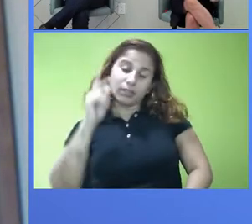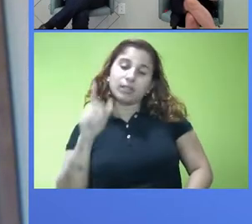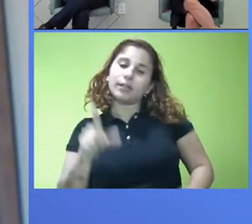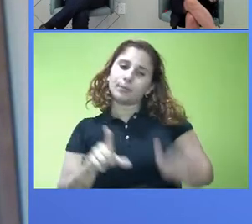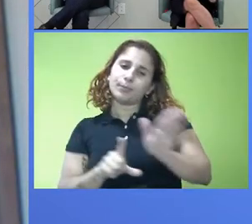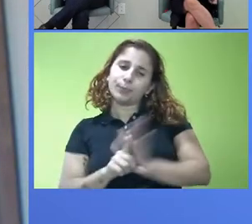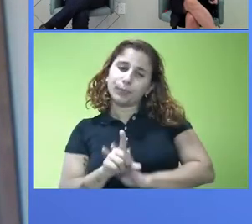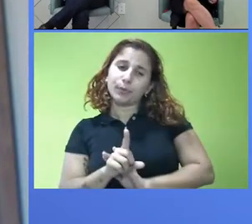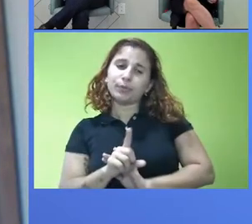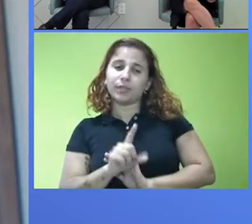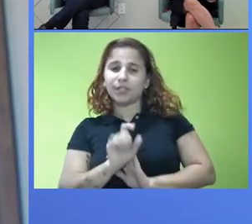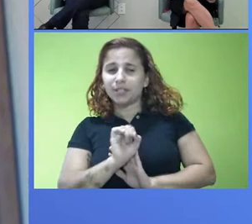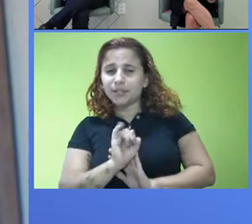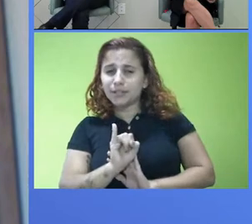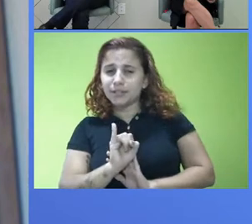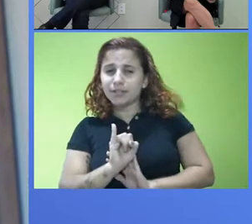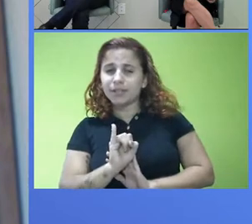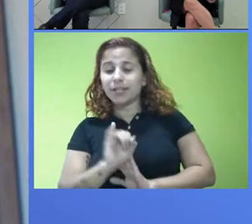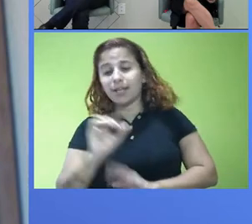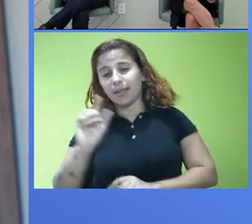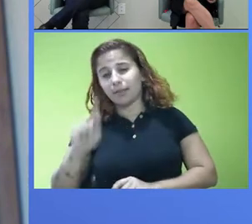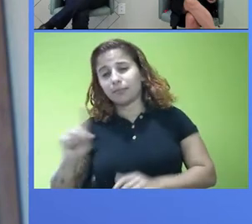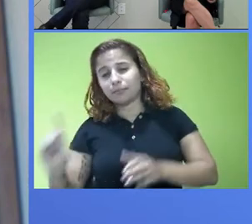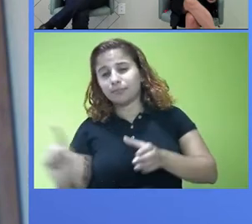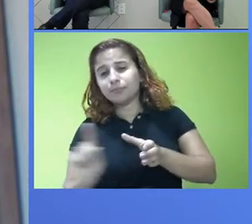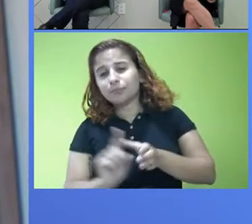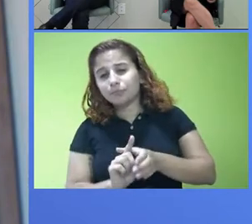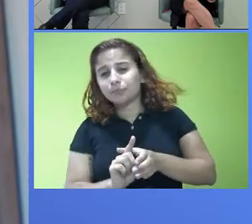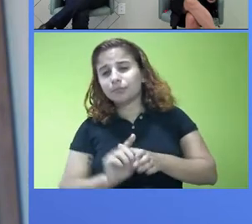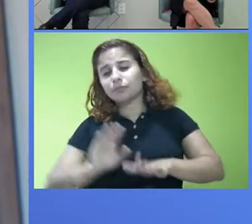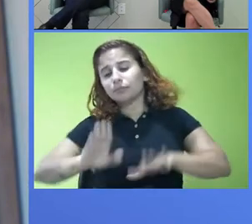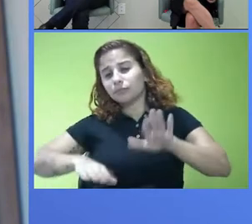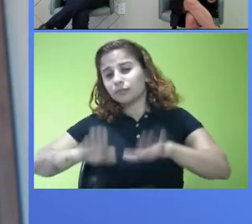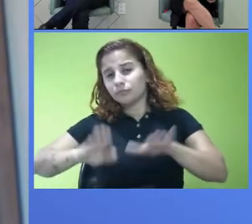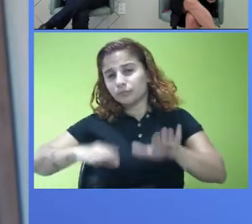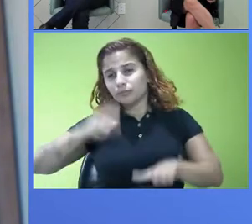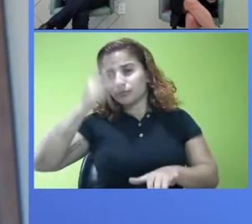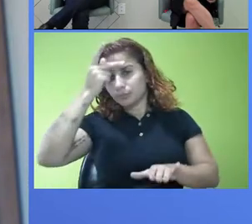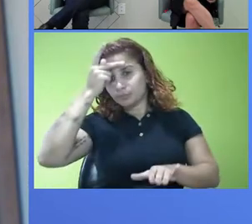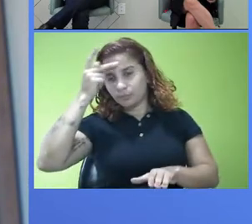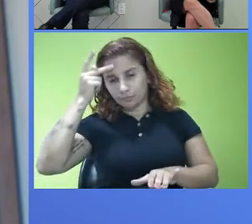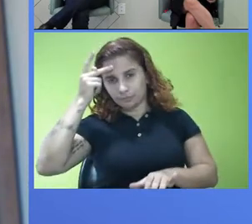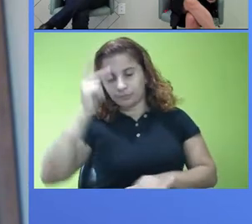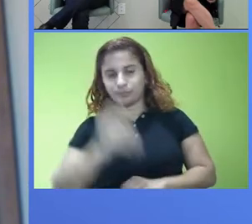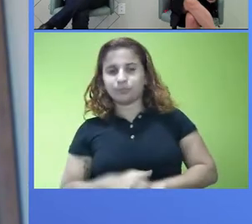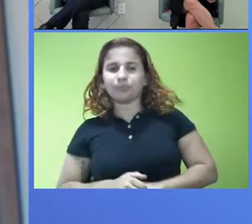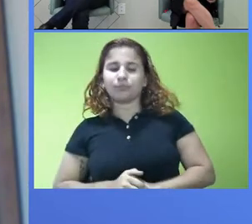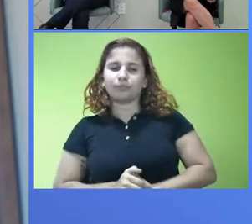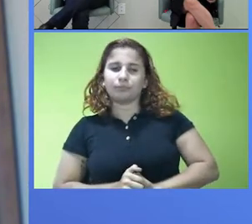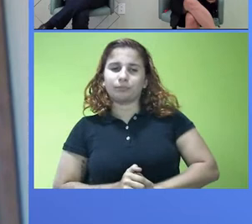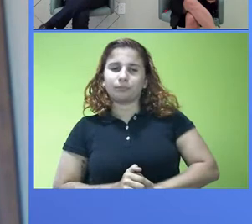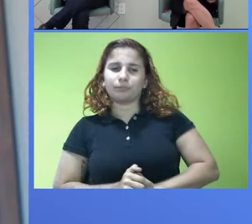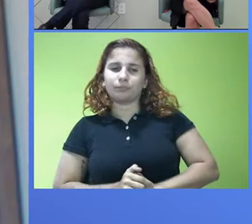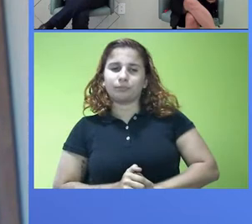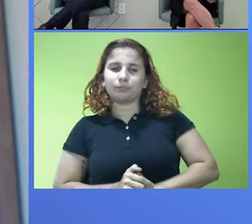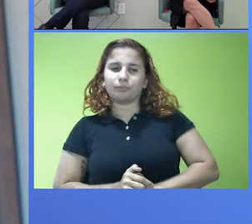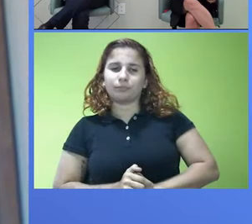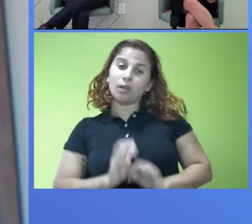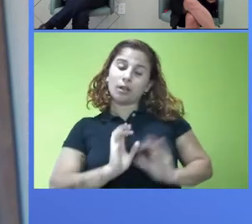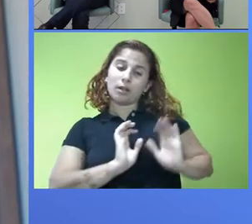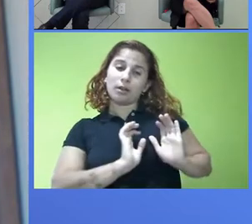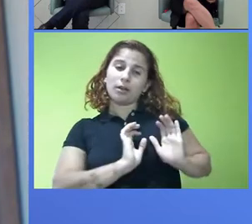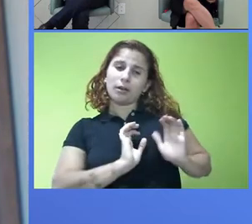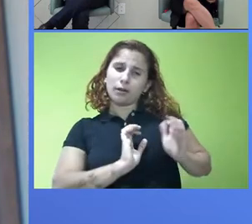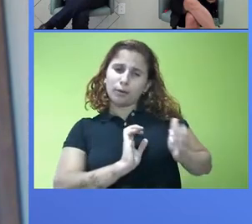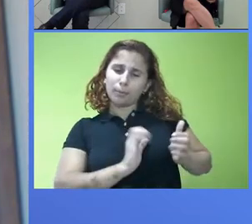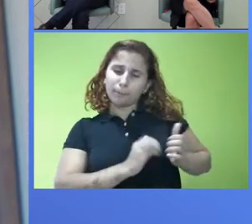também é a inserção aí de algumas das pessoas. No caso das APAES, eu vejo